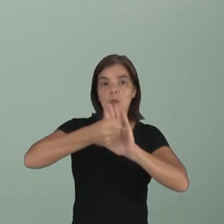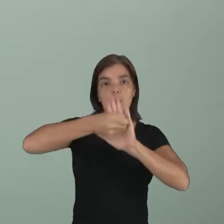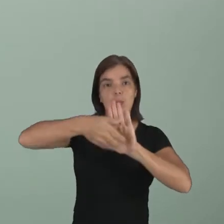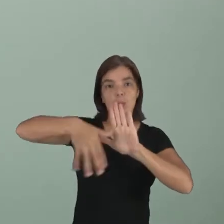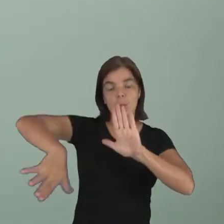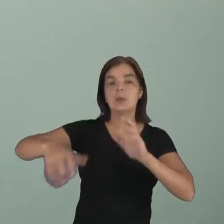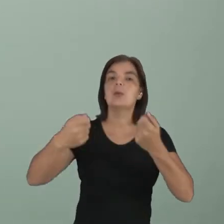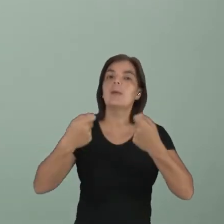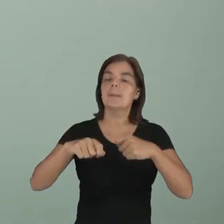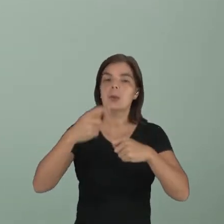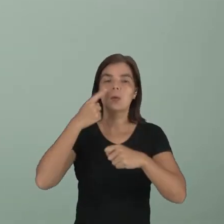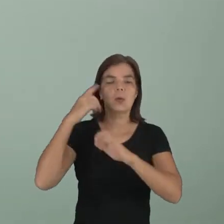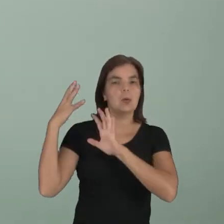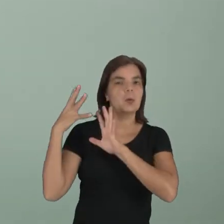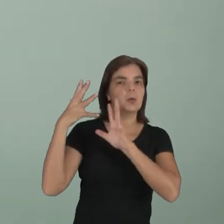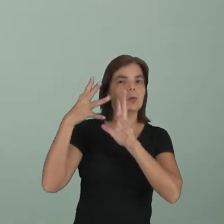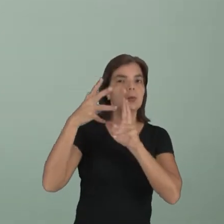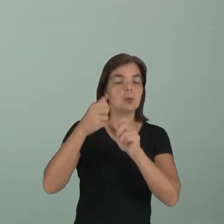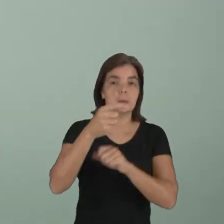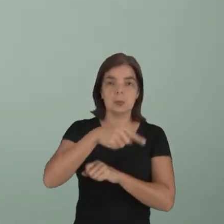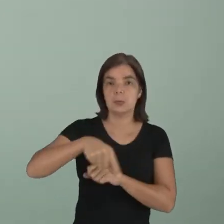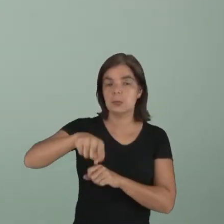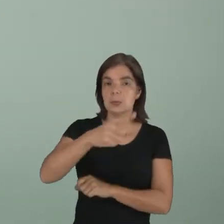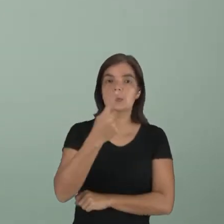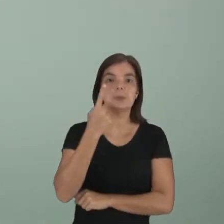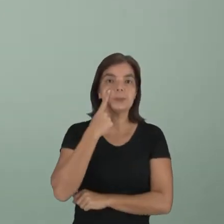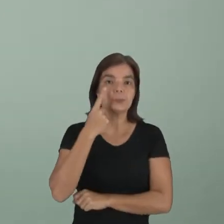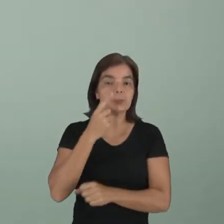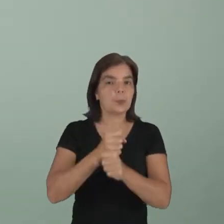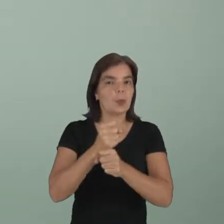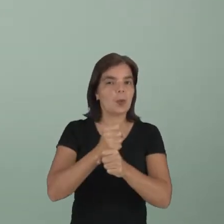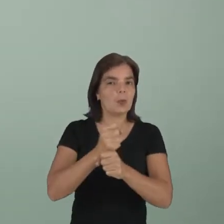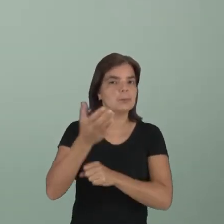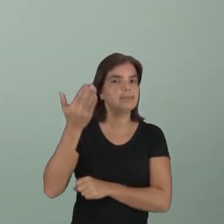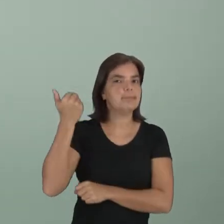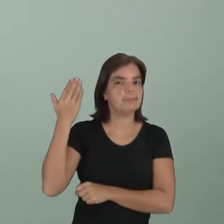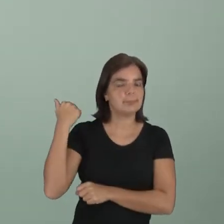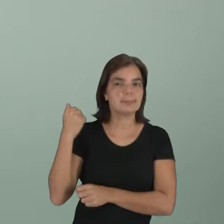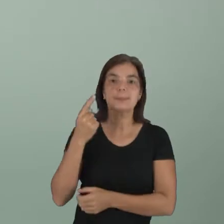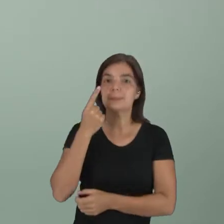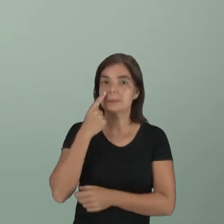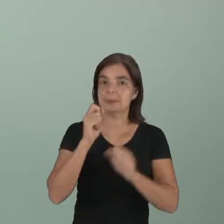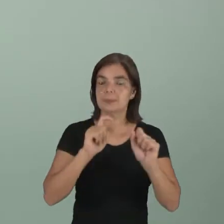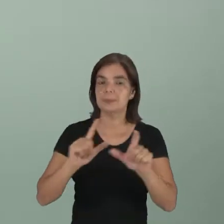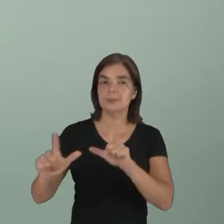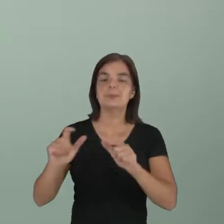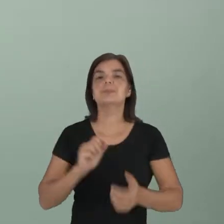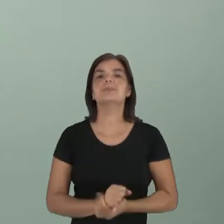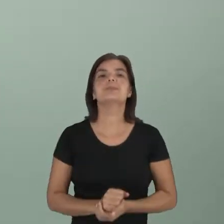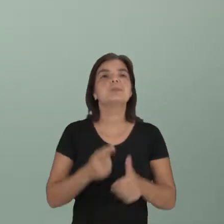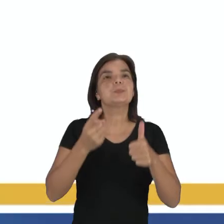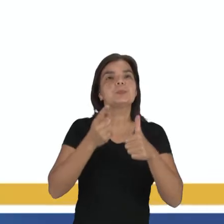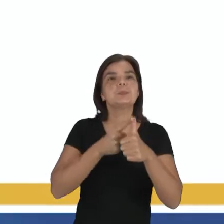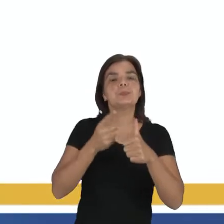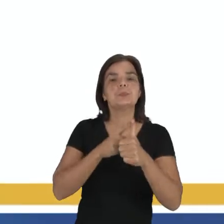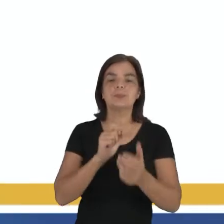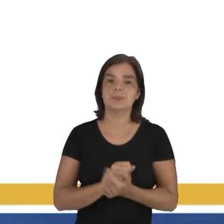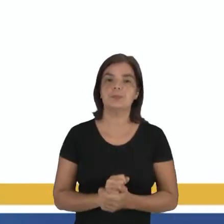a gente precisa retomar uns conceitos que vocês viram nos anos anteriores. Vamos lá?